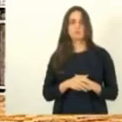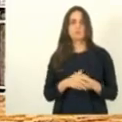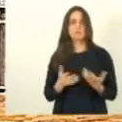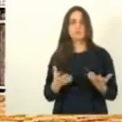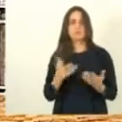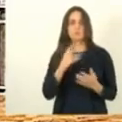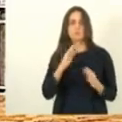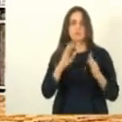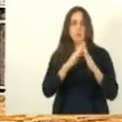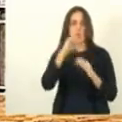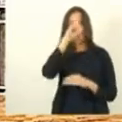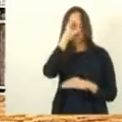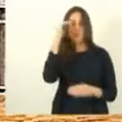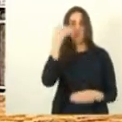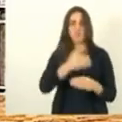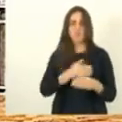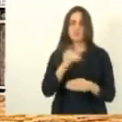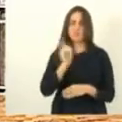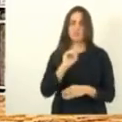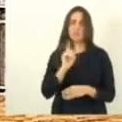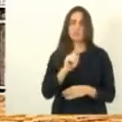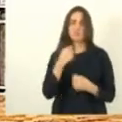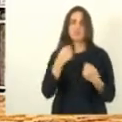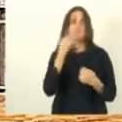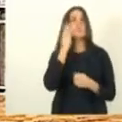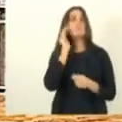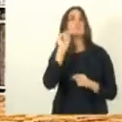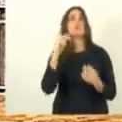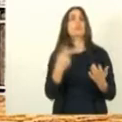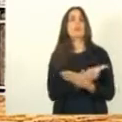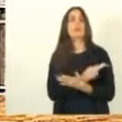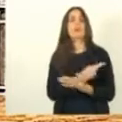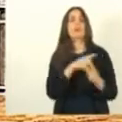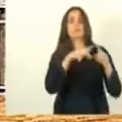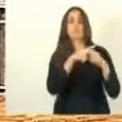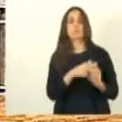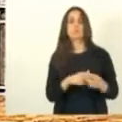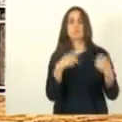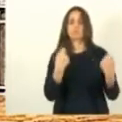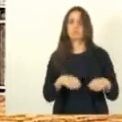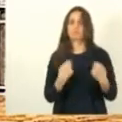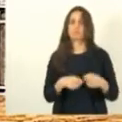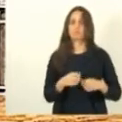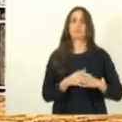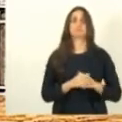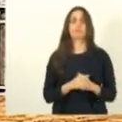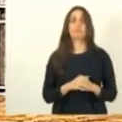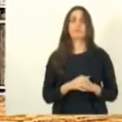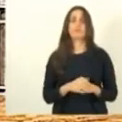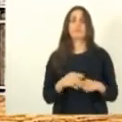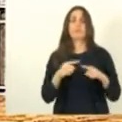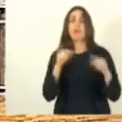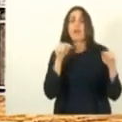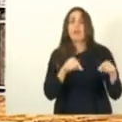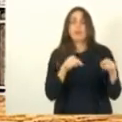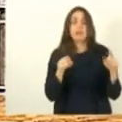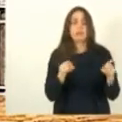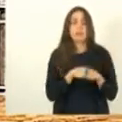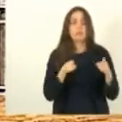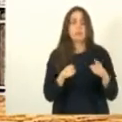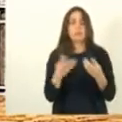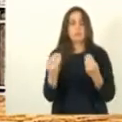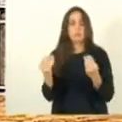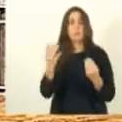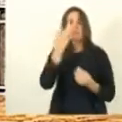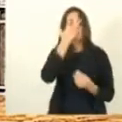fechar o hospital. Precisa, sim, ser corrigido o hospital, porque ali também